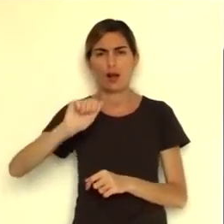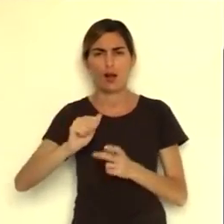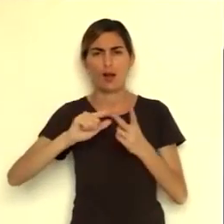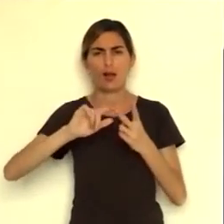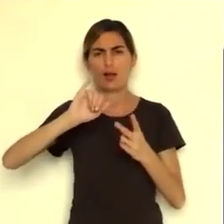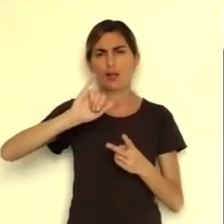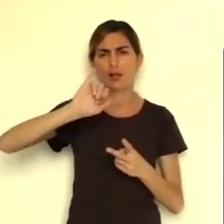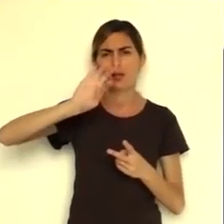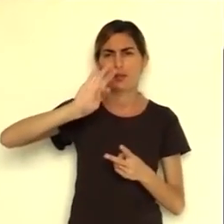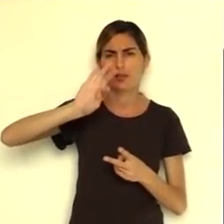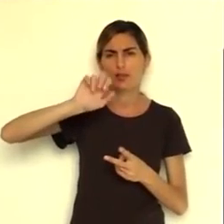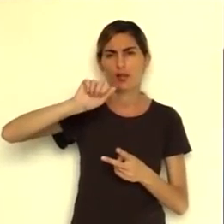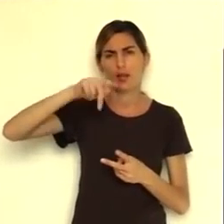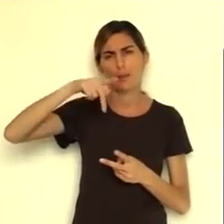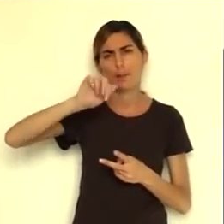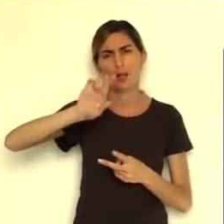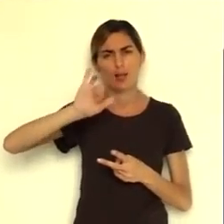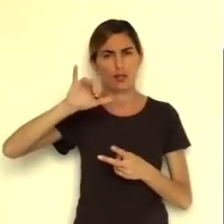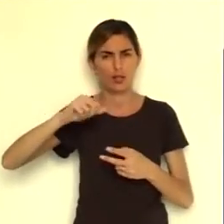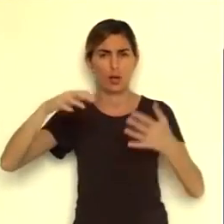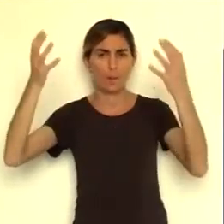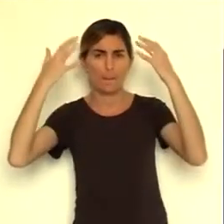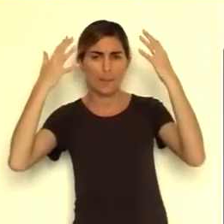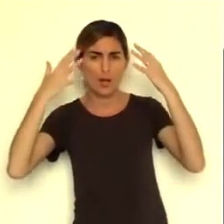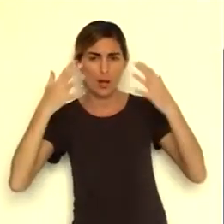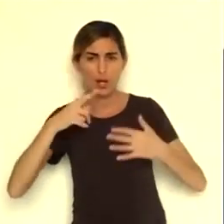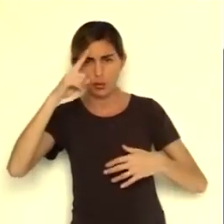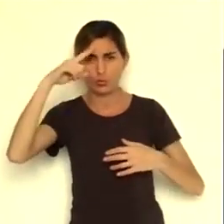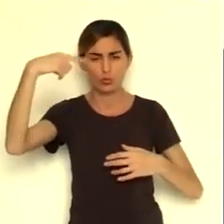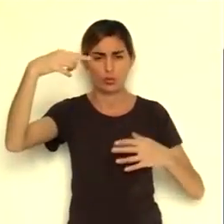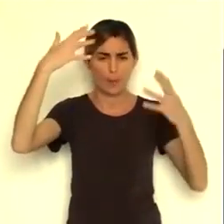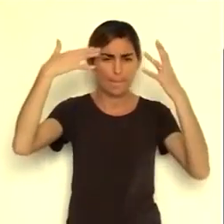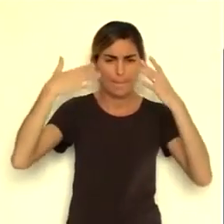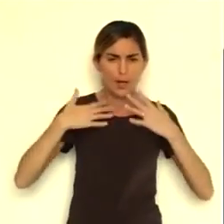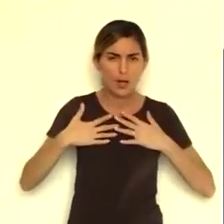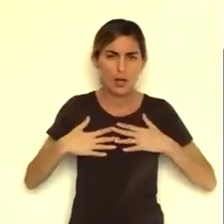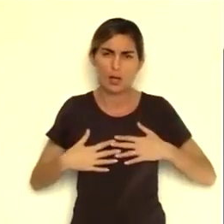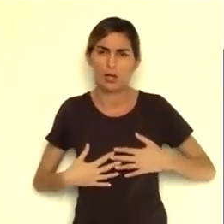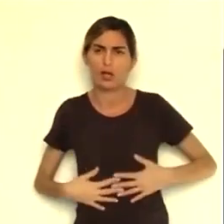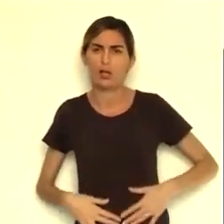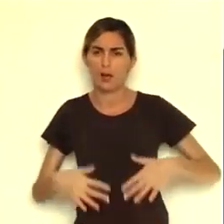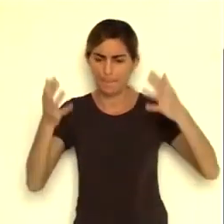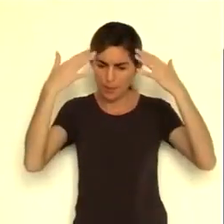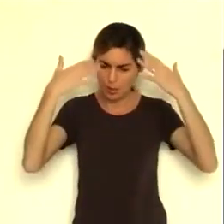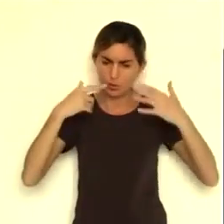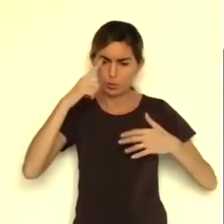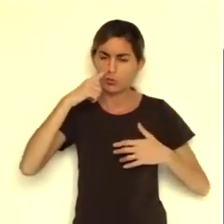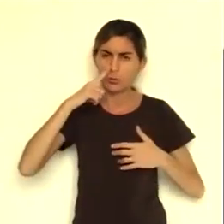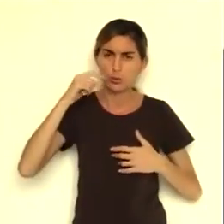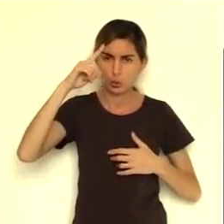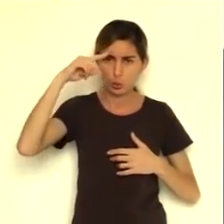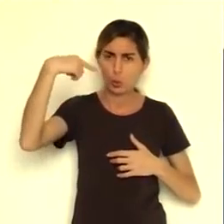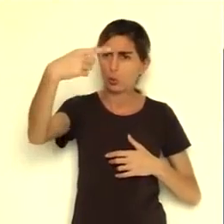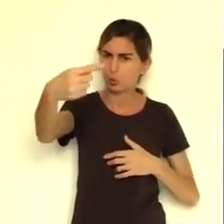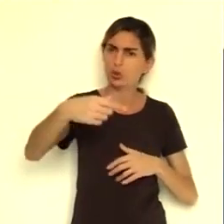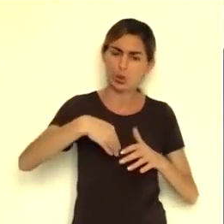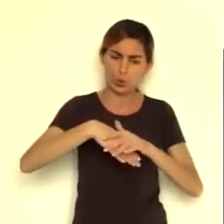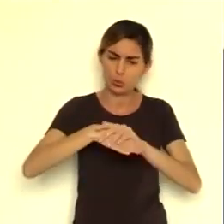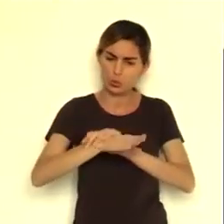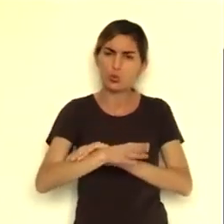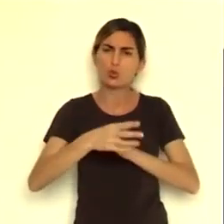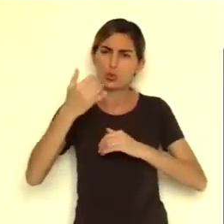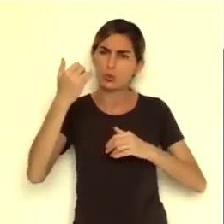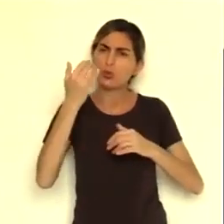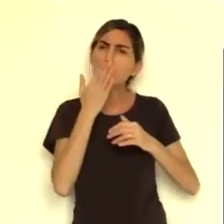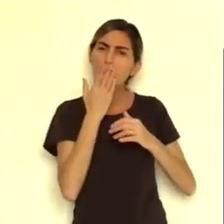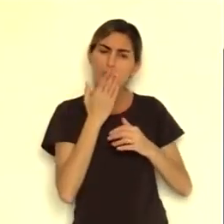Itaparica, enfim. O hábito do banho diário é um hábito indígena, esse hábito de tomar banho todo dia, uma vez que